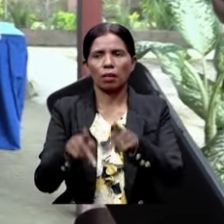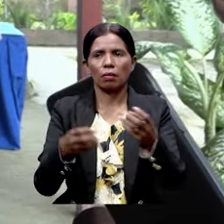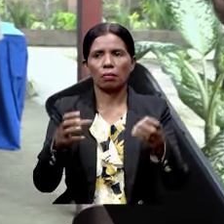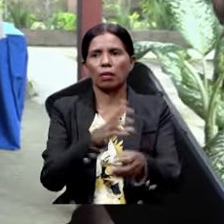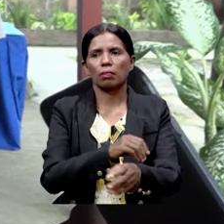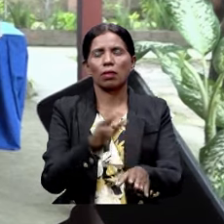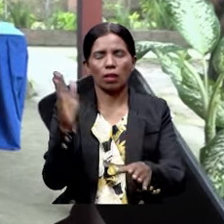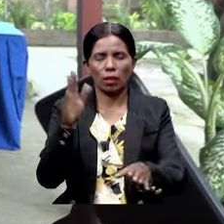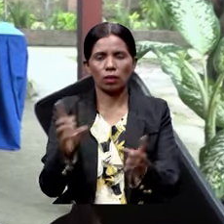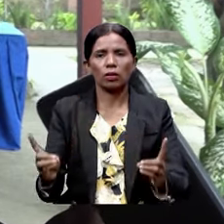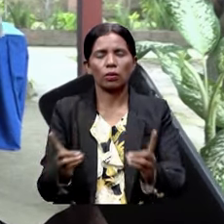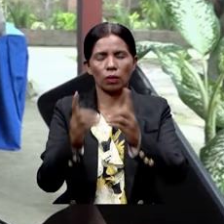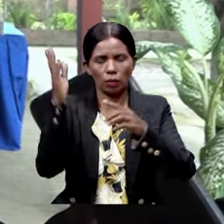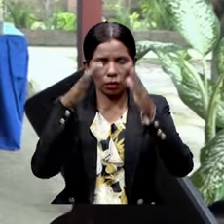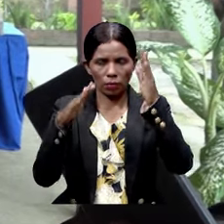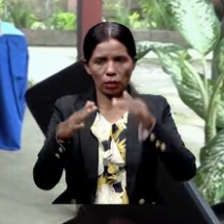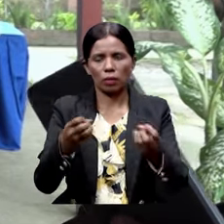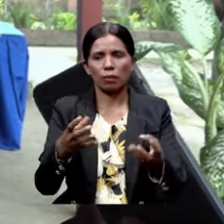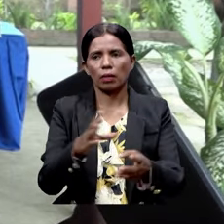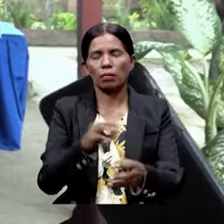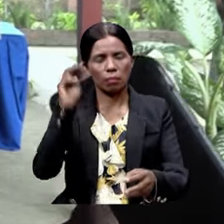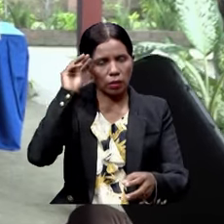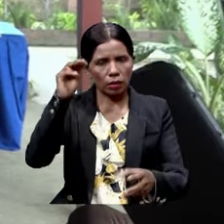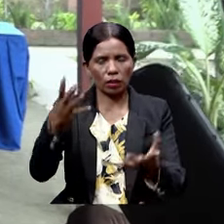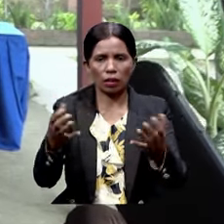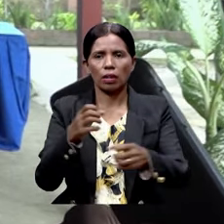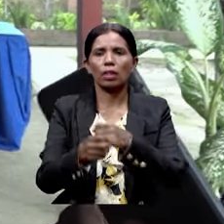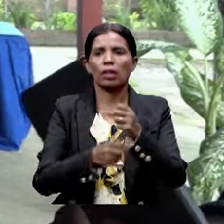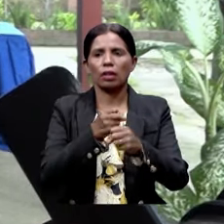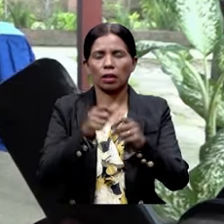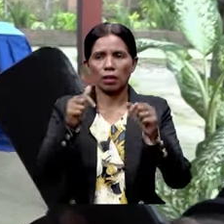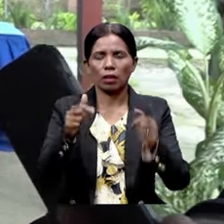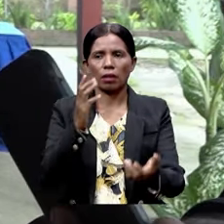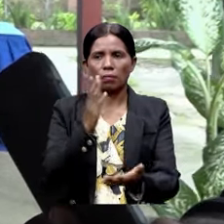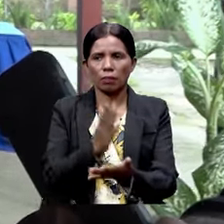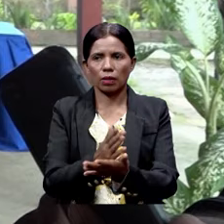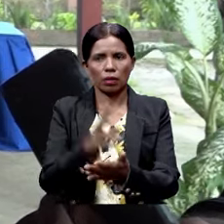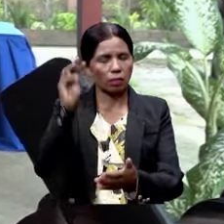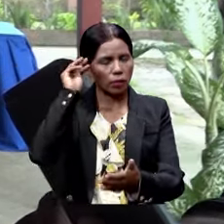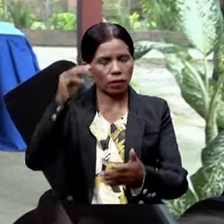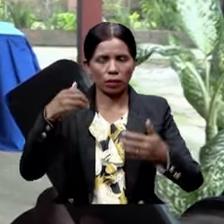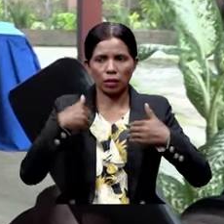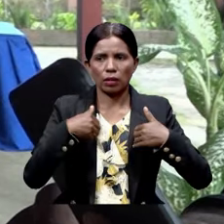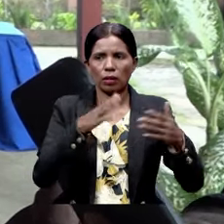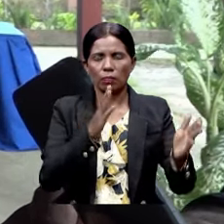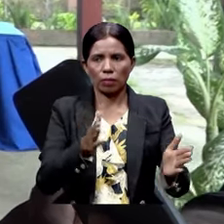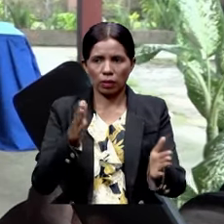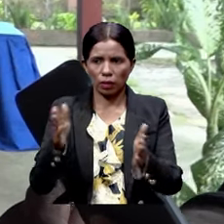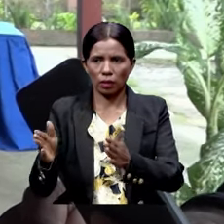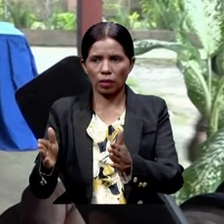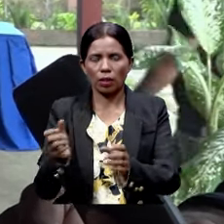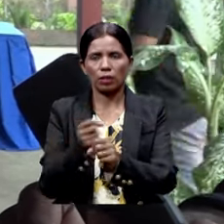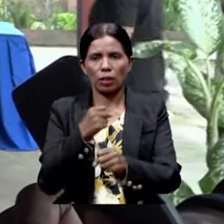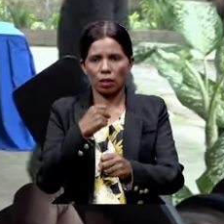enfrenta problema, né? Tamba no né, Ministério da Carga Gere, né, tina ainda né, rapara lá, tamba Ministério se reprocessa processo, a tu